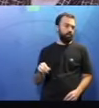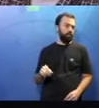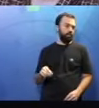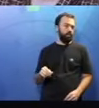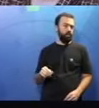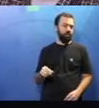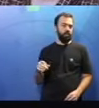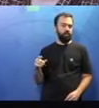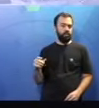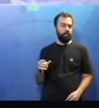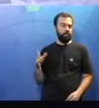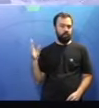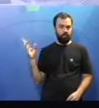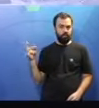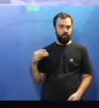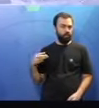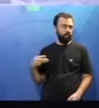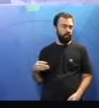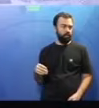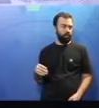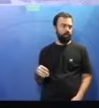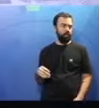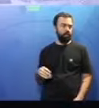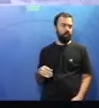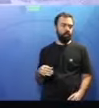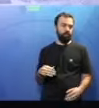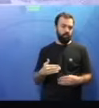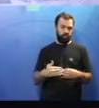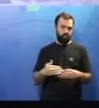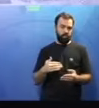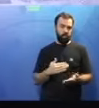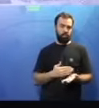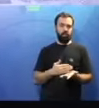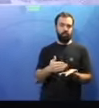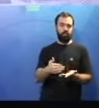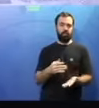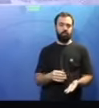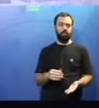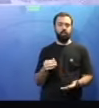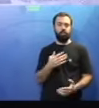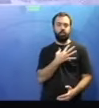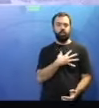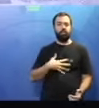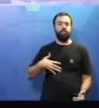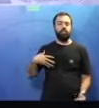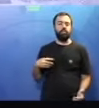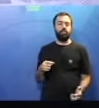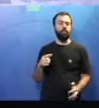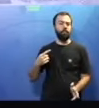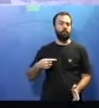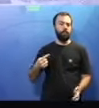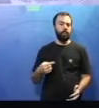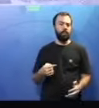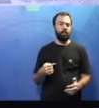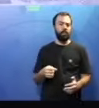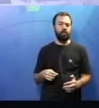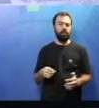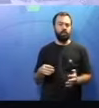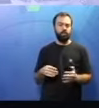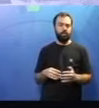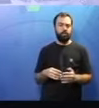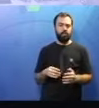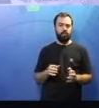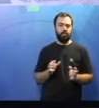recentemente no século XX. Bom, começando por Aristóteles, ele criou o primeiro sistema de classificação conhecido,